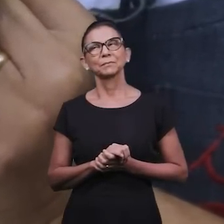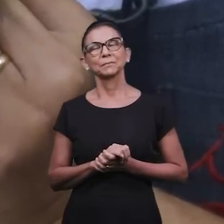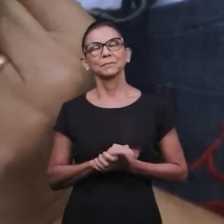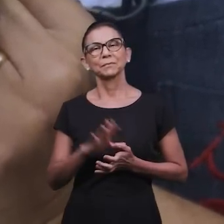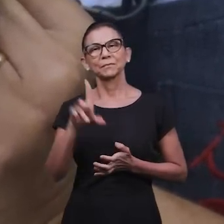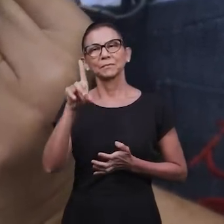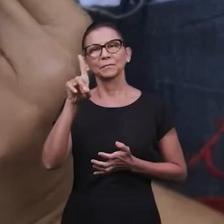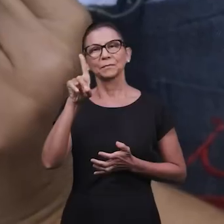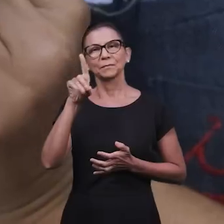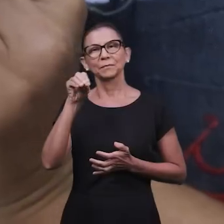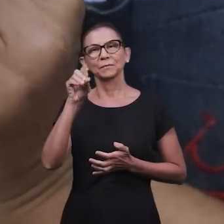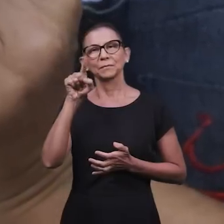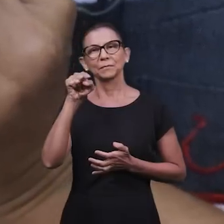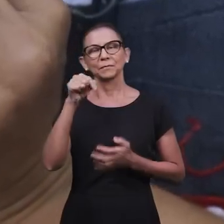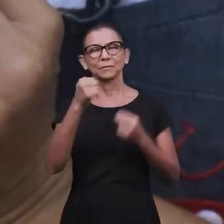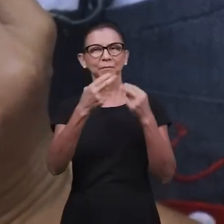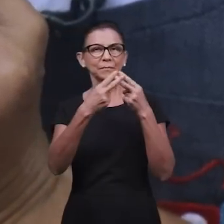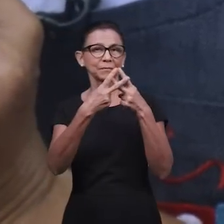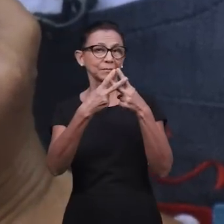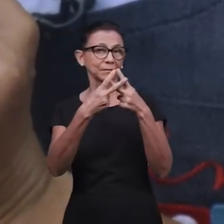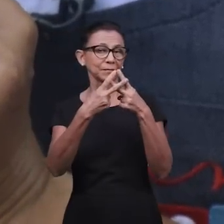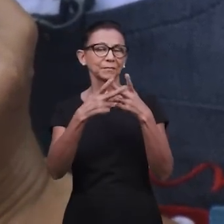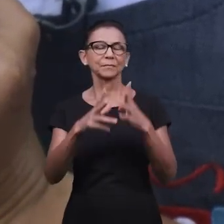e o Dó sustenido.